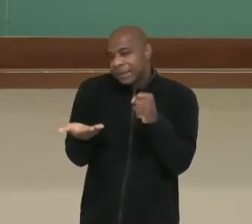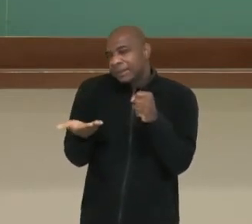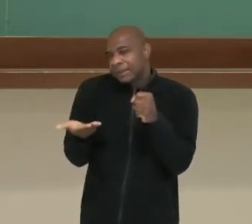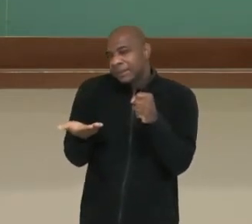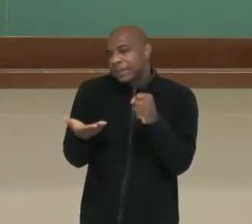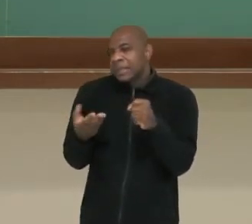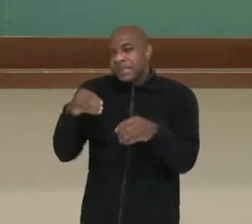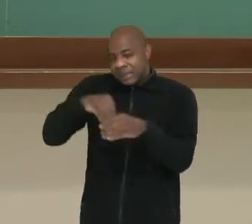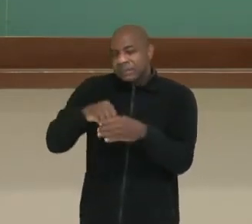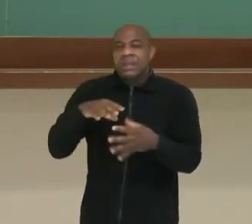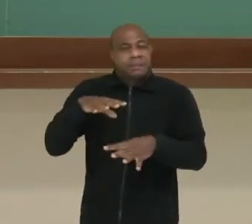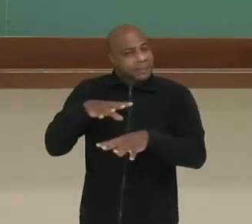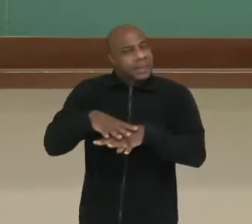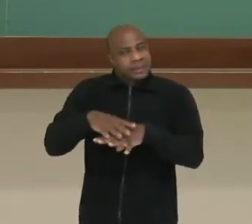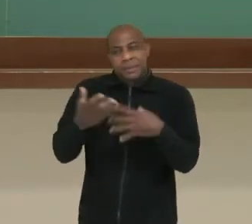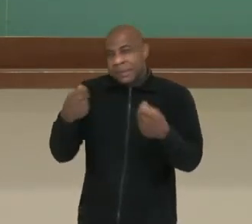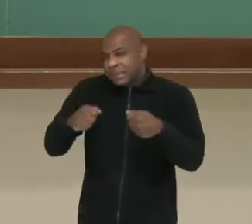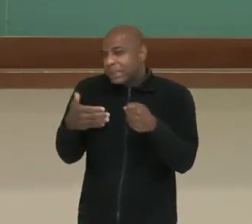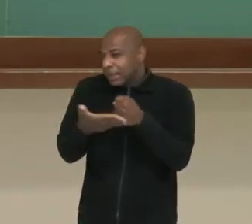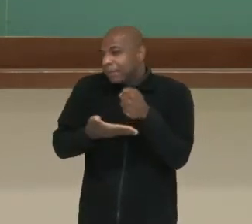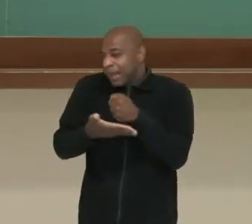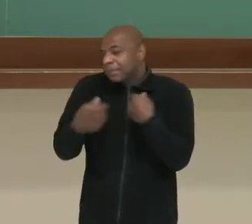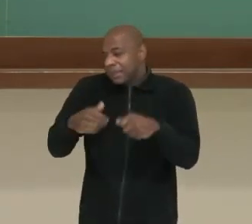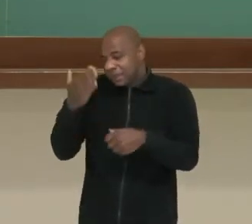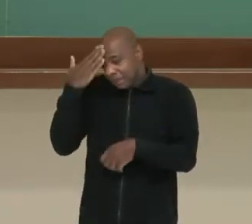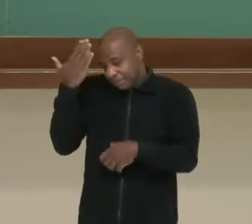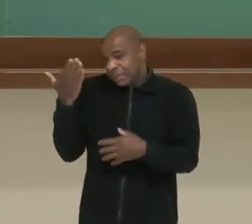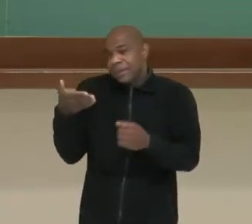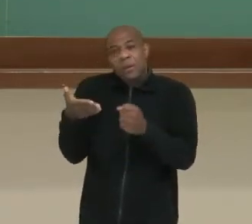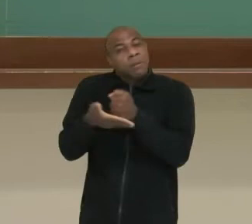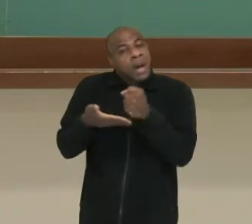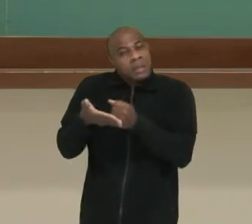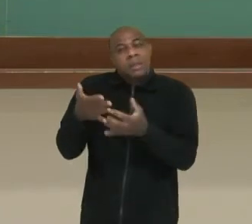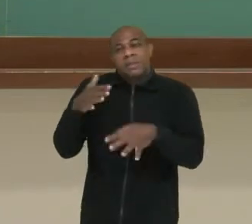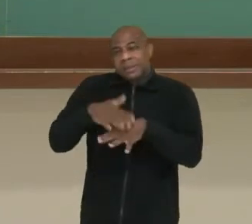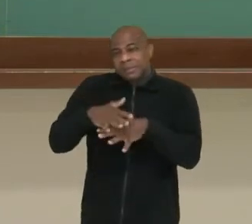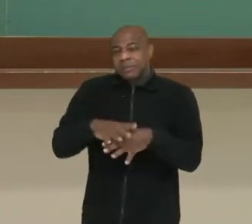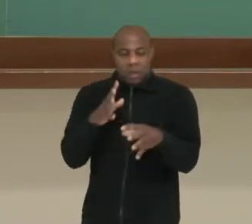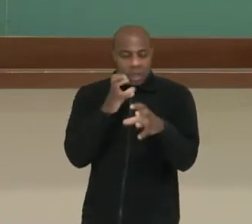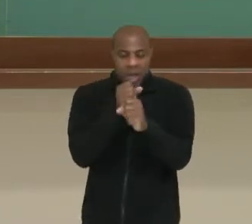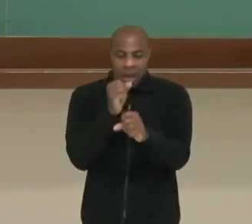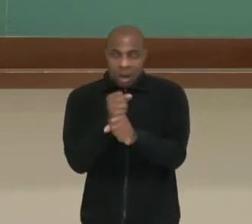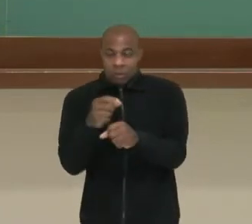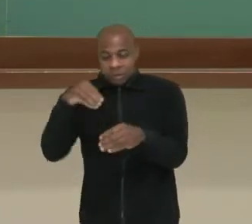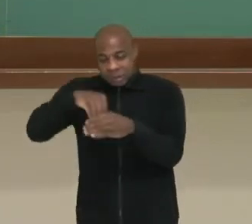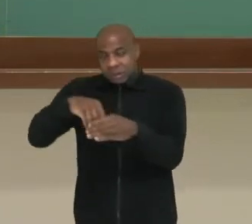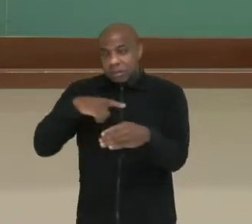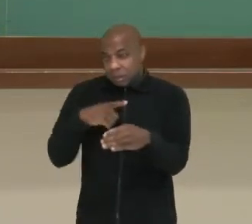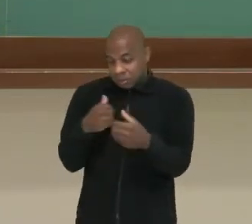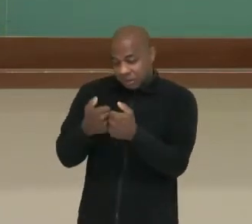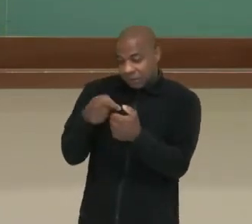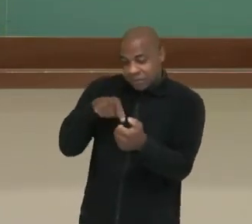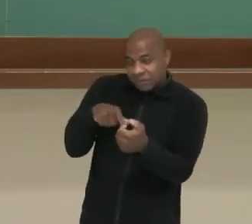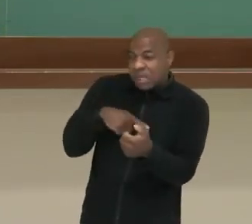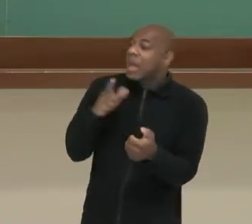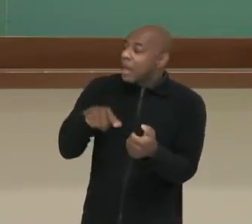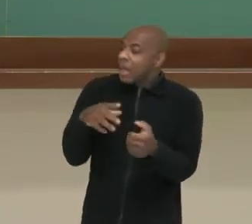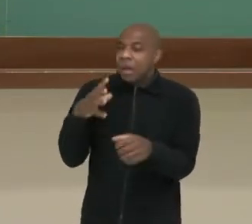da matemática, você tem que saber matemática básica, pessoal. O cálculo que envolve a ondulatória, ele é um cálculo